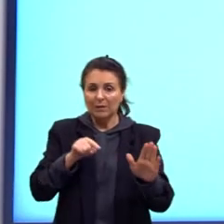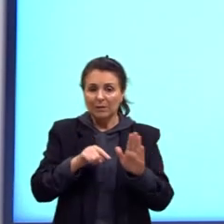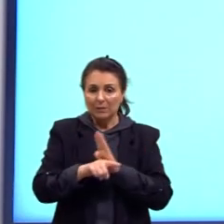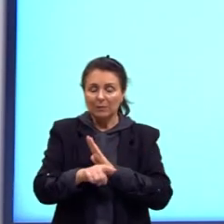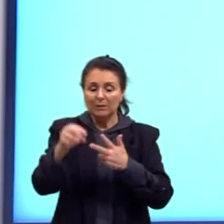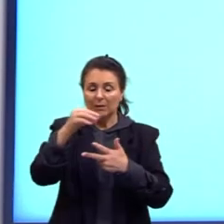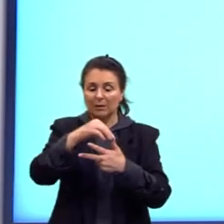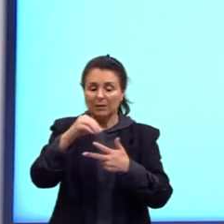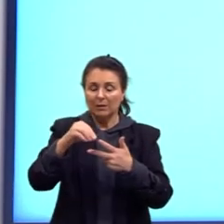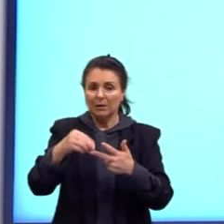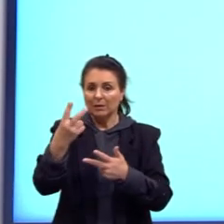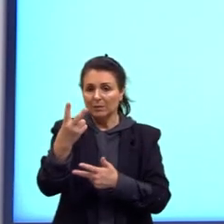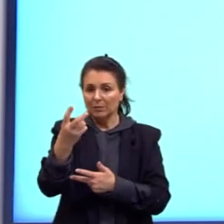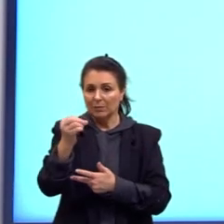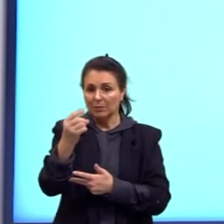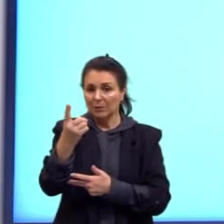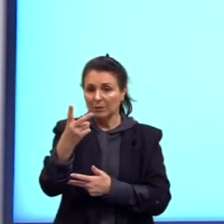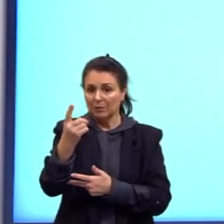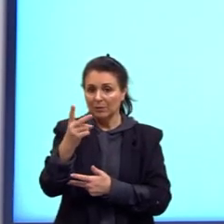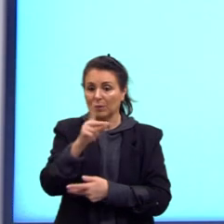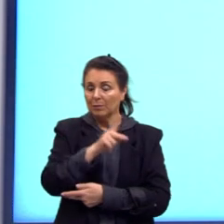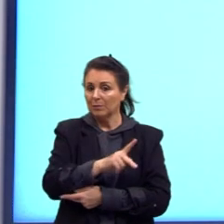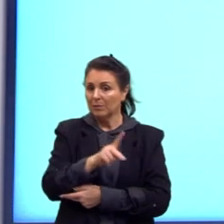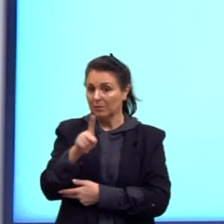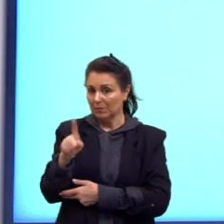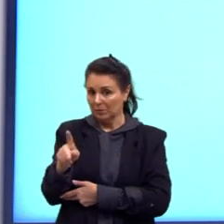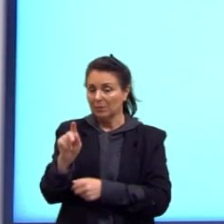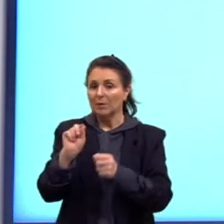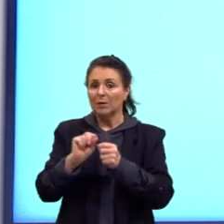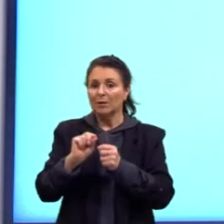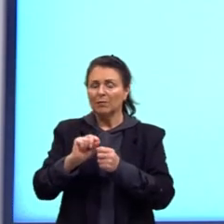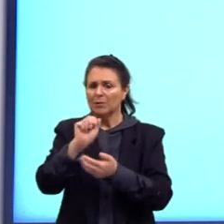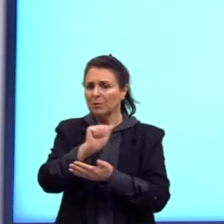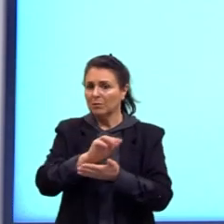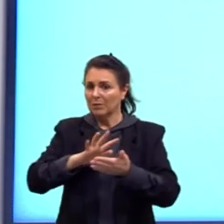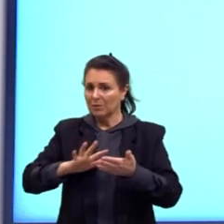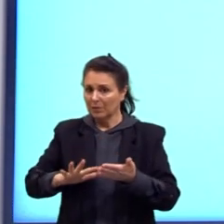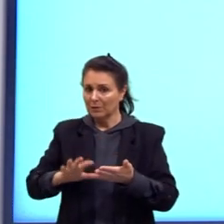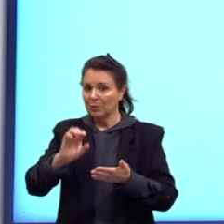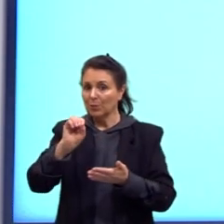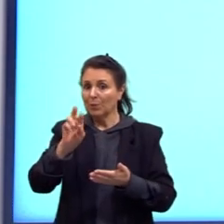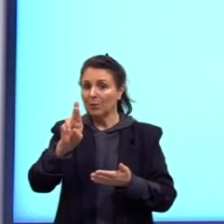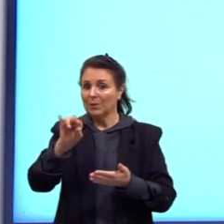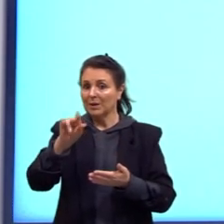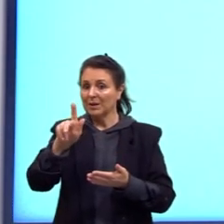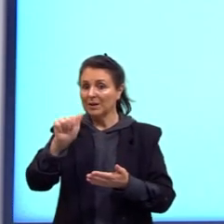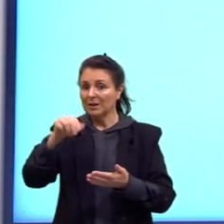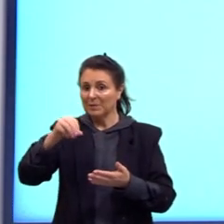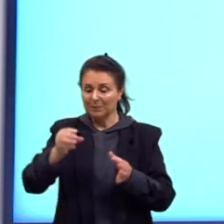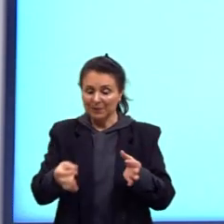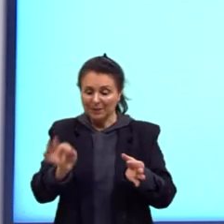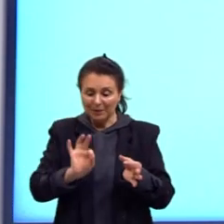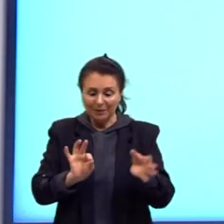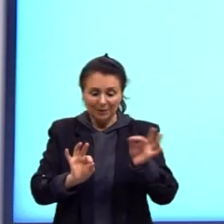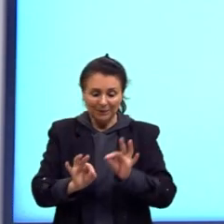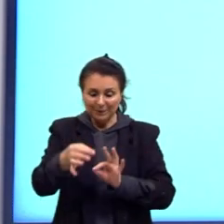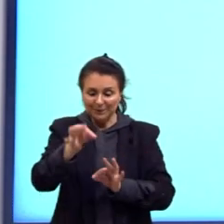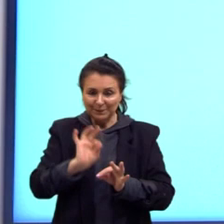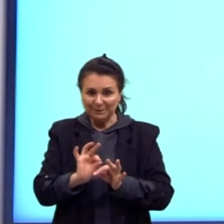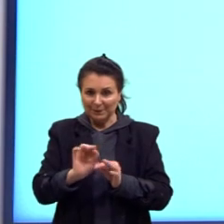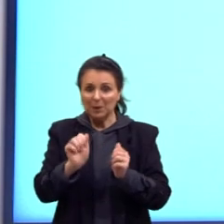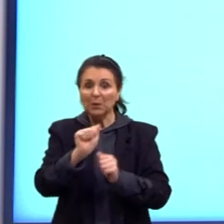do Enem de 2012 um professor ao fazer uma atividade de origami então de dobraduras com seus alunos